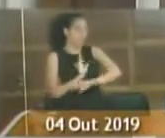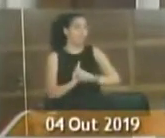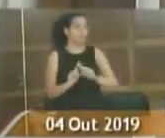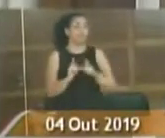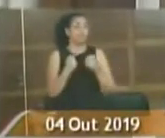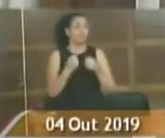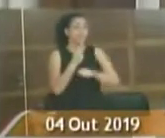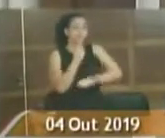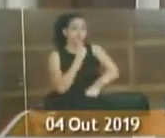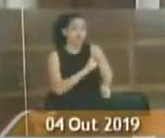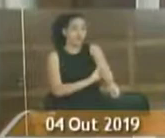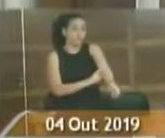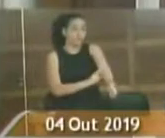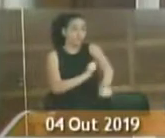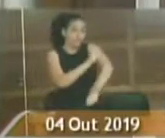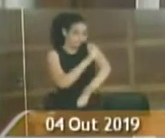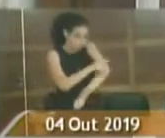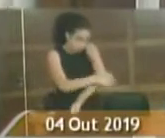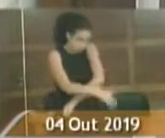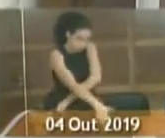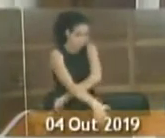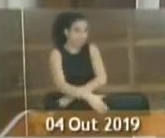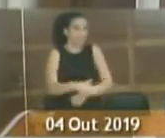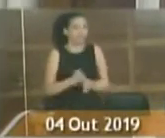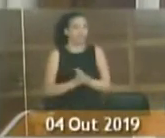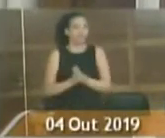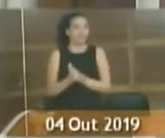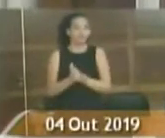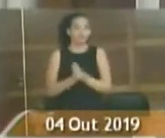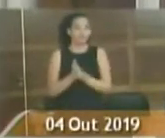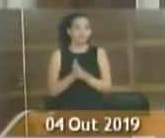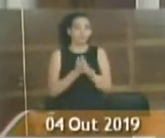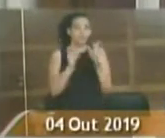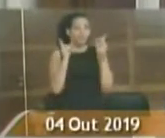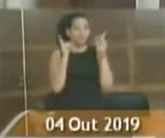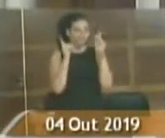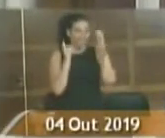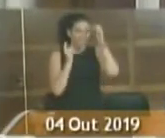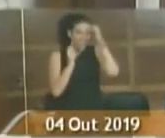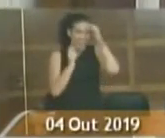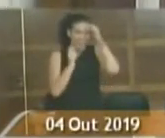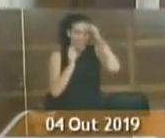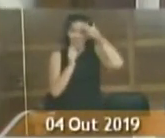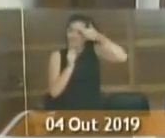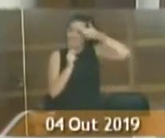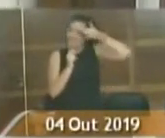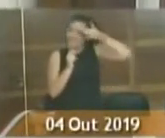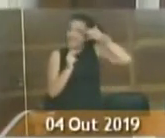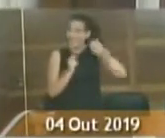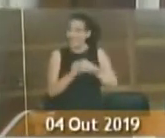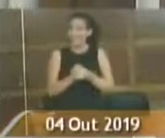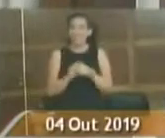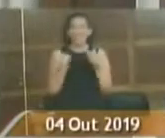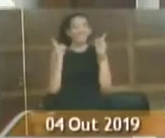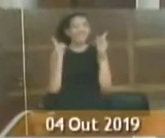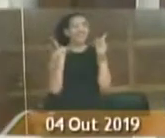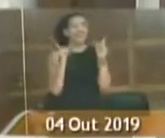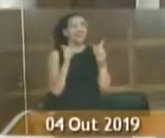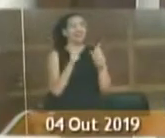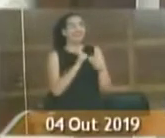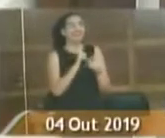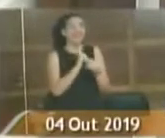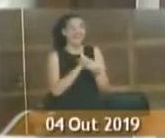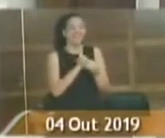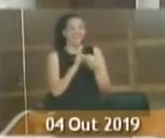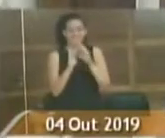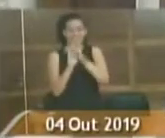Tem que ter aquele contato, tá? E é assim, é difícil, mas é como, lembra que eu falei que tem dois tipos da doença? A gente